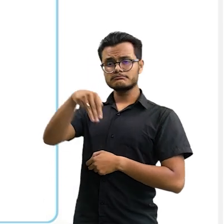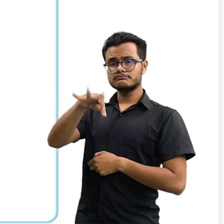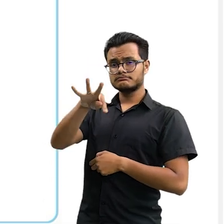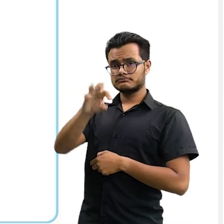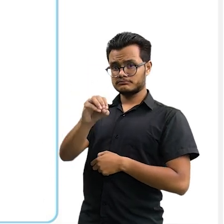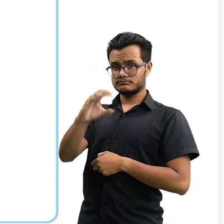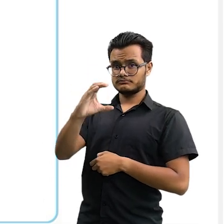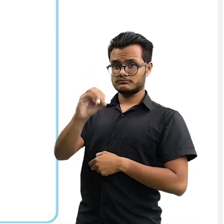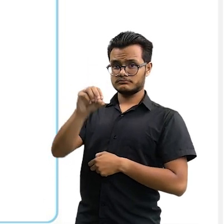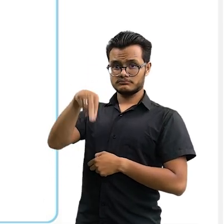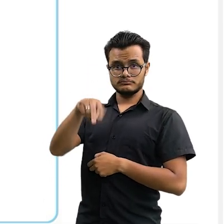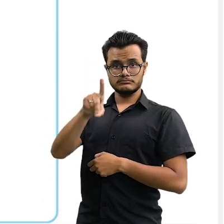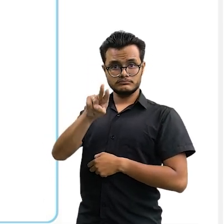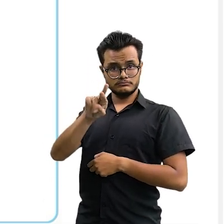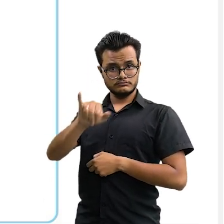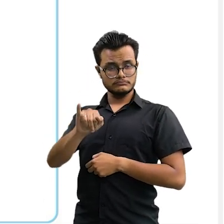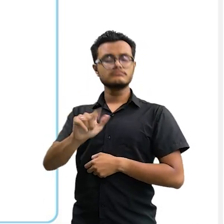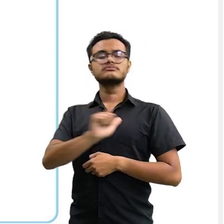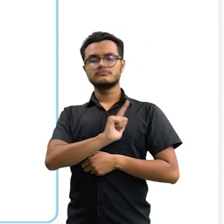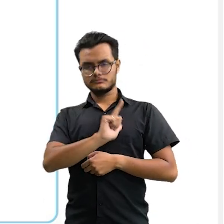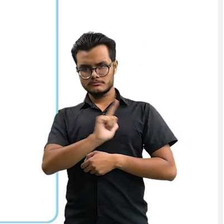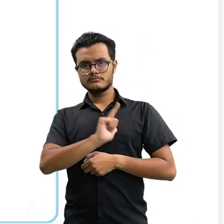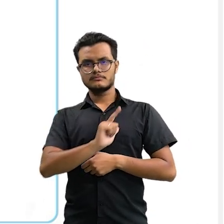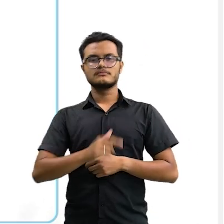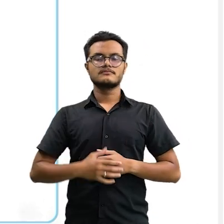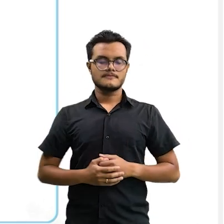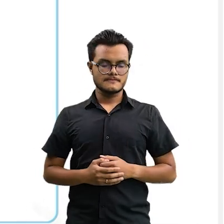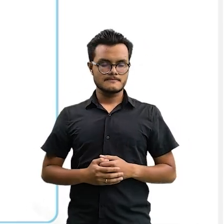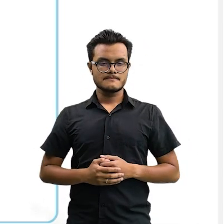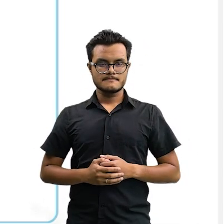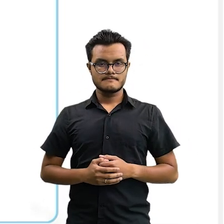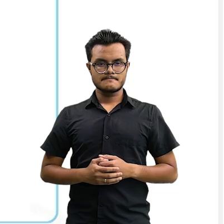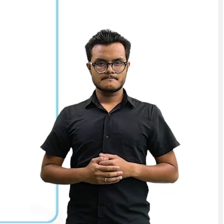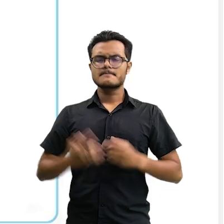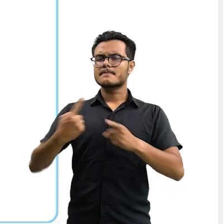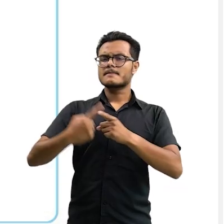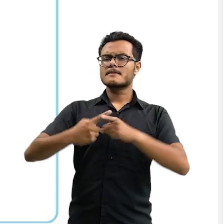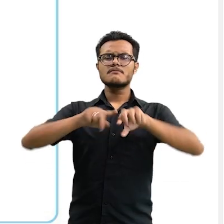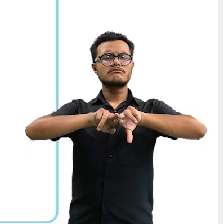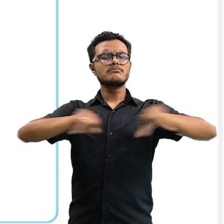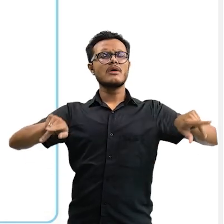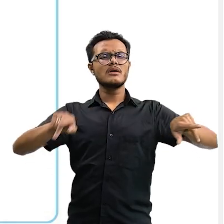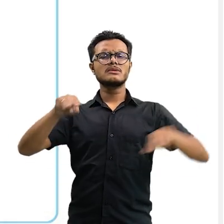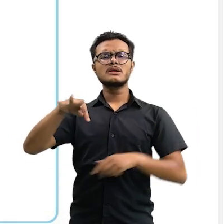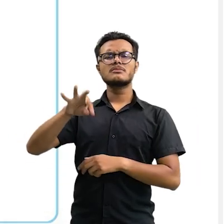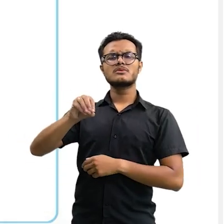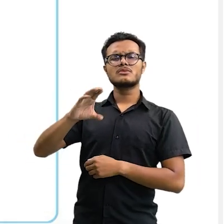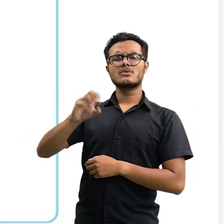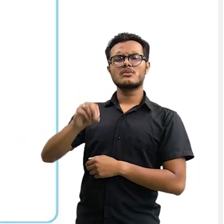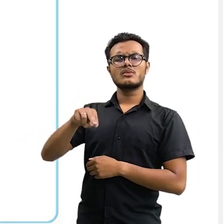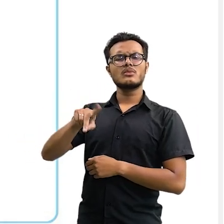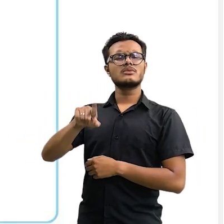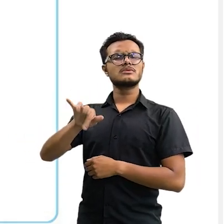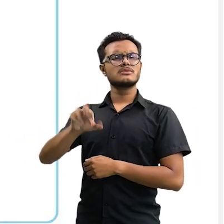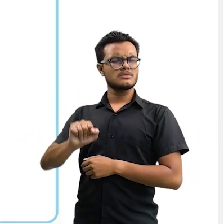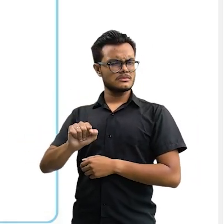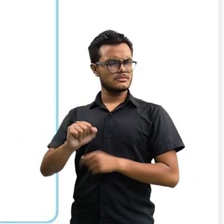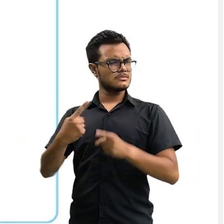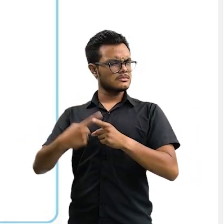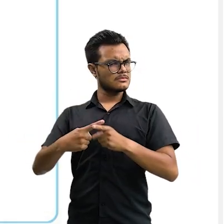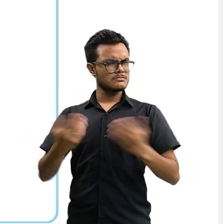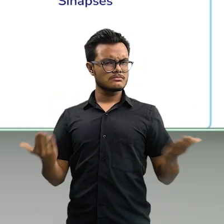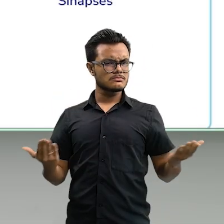mitocôndria, tá? Muita mitocôndria, gente. Por que eu tenho muita mitocôndria no corpo celular do neurônio?